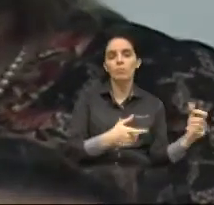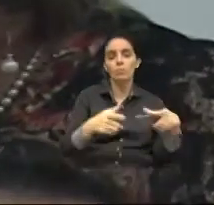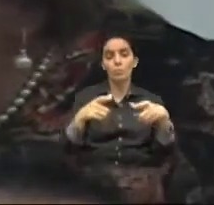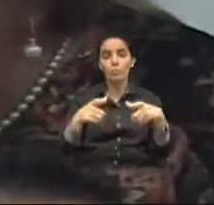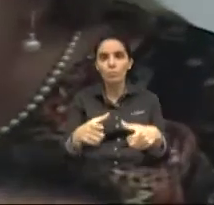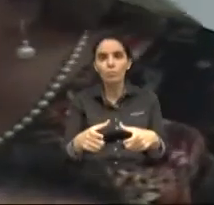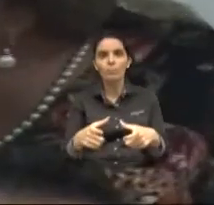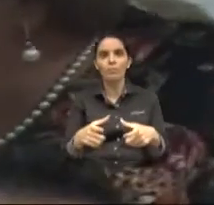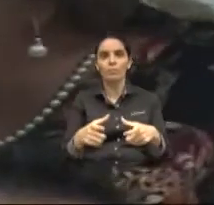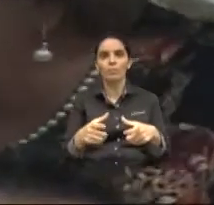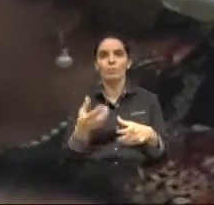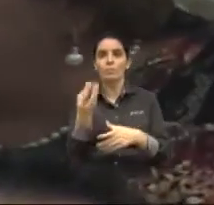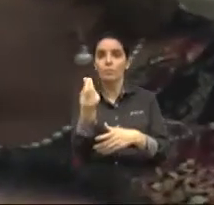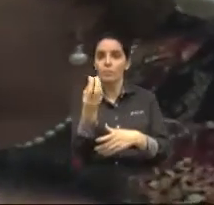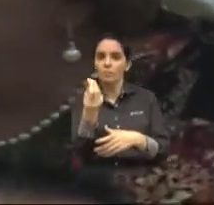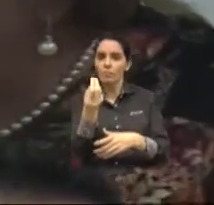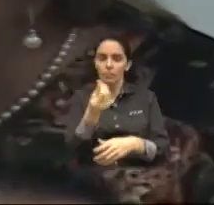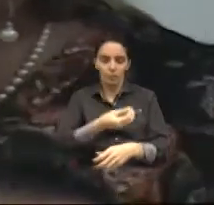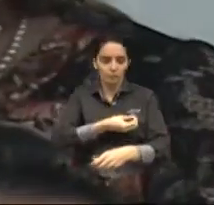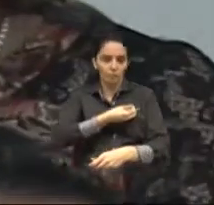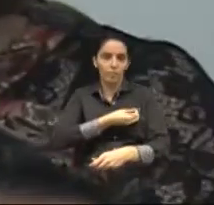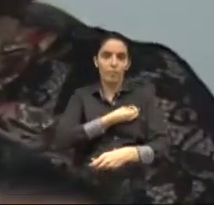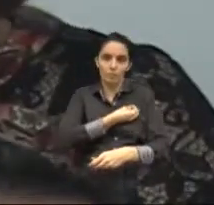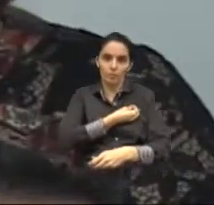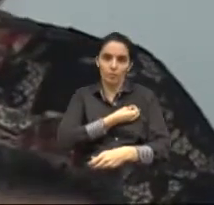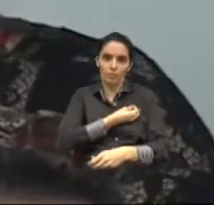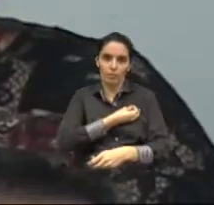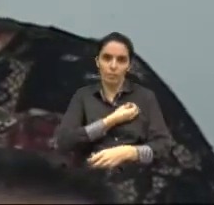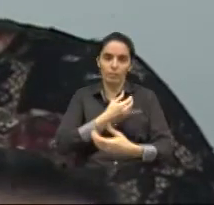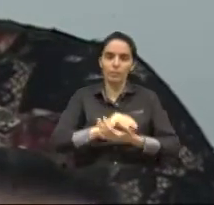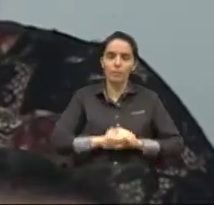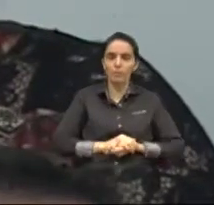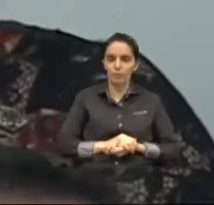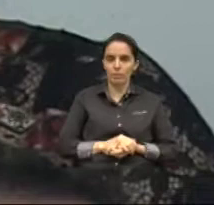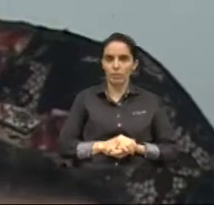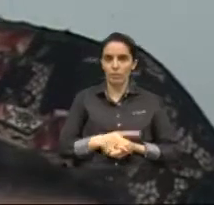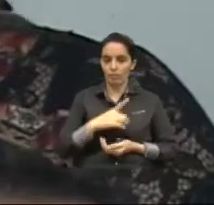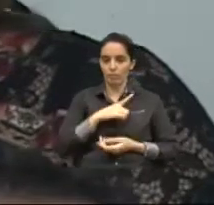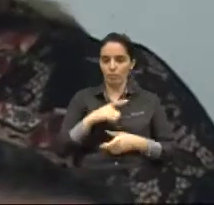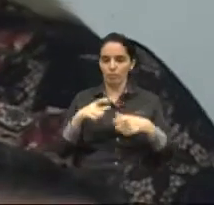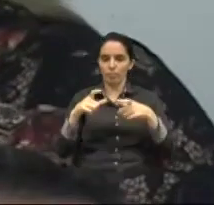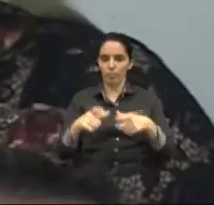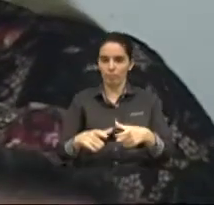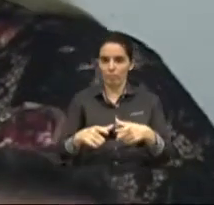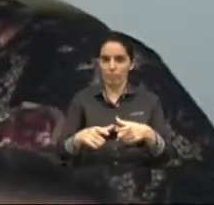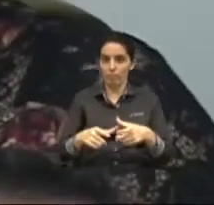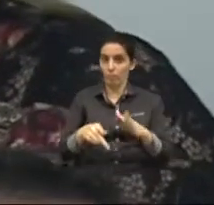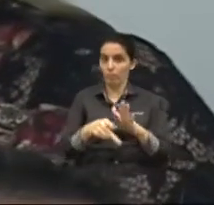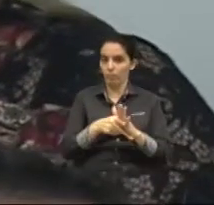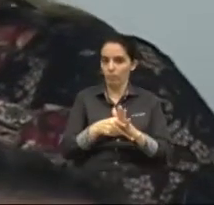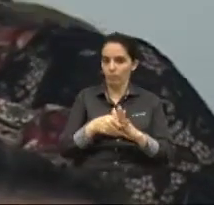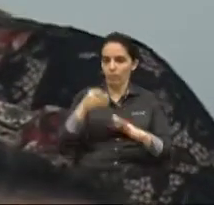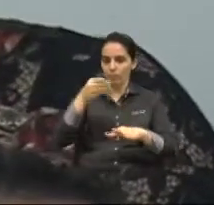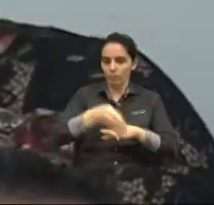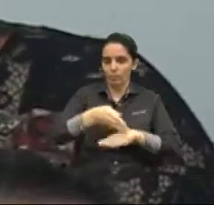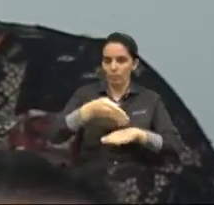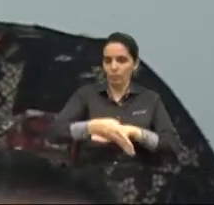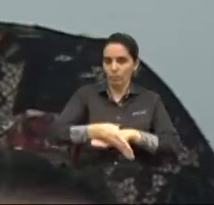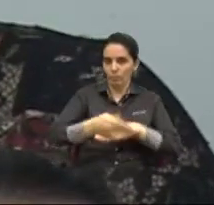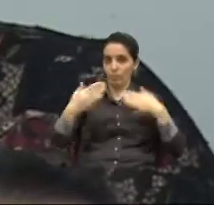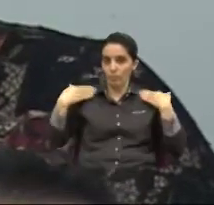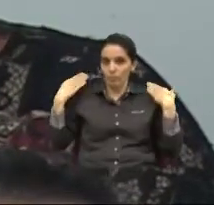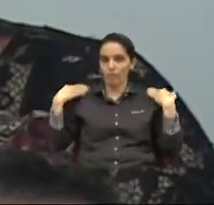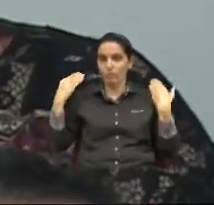o mínimo de qualidade de vida, enquanto jovem, ter lugares próprios para que eles possam se divertir. Muito obrigada,